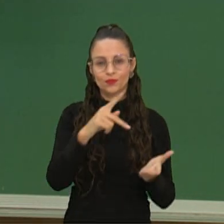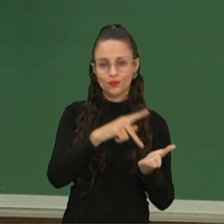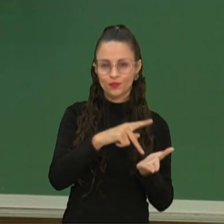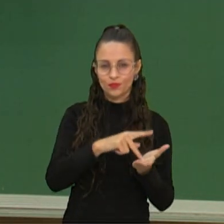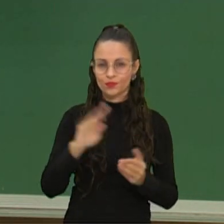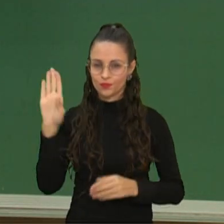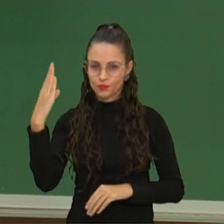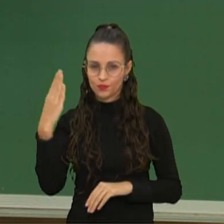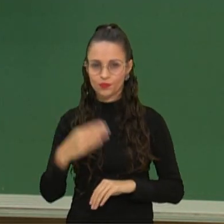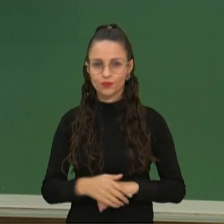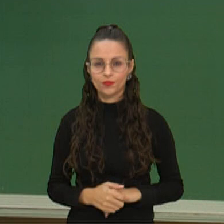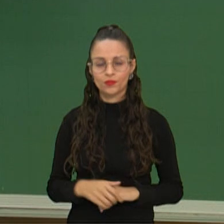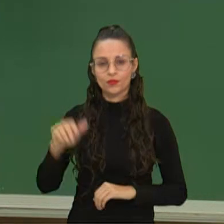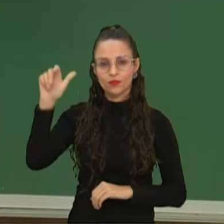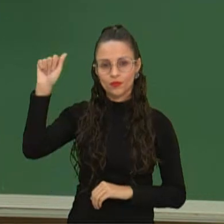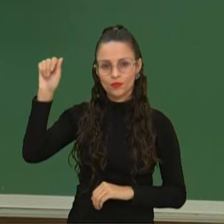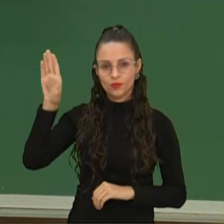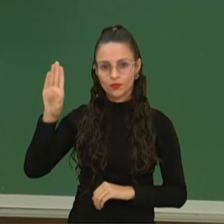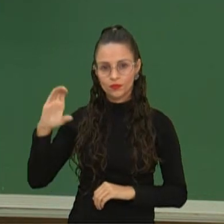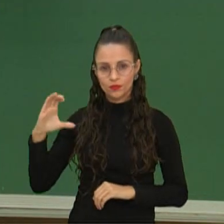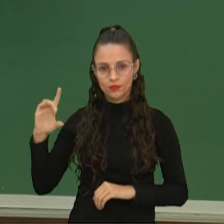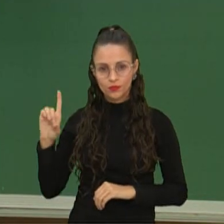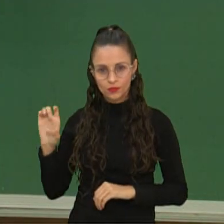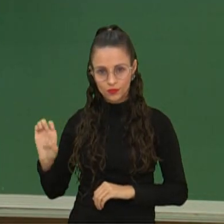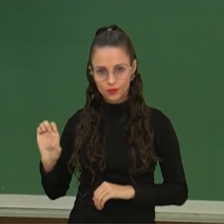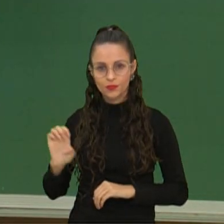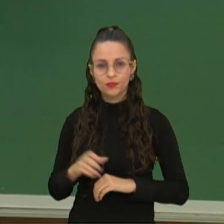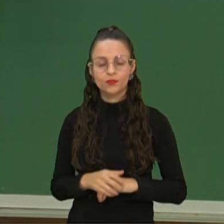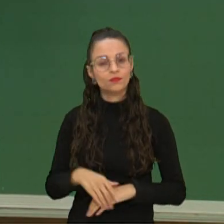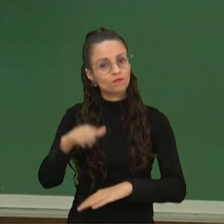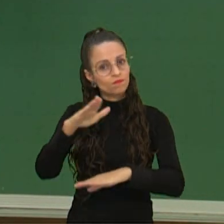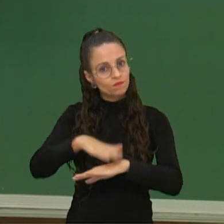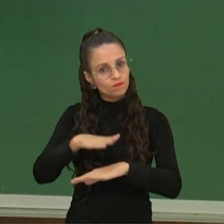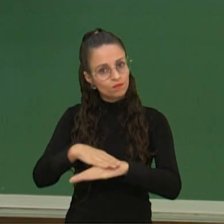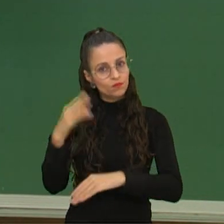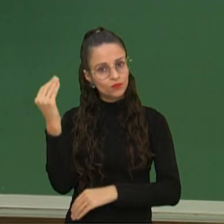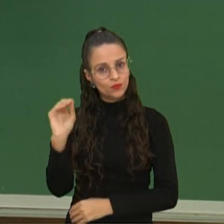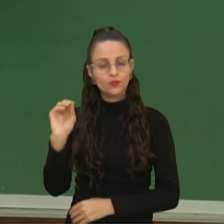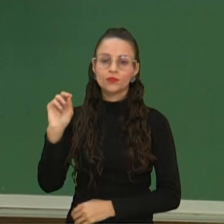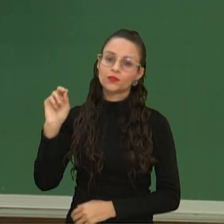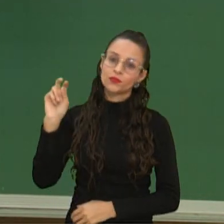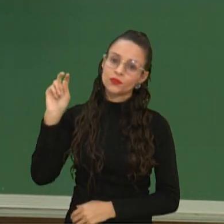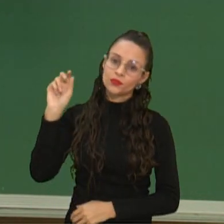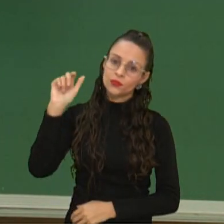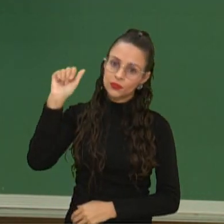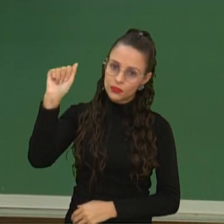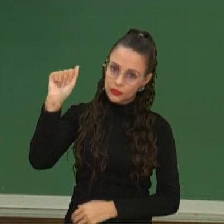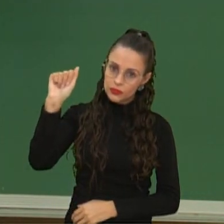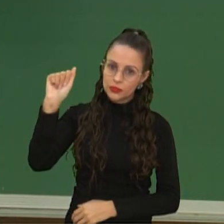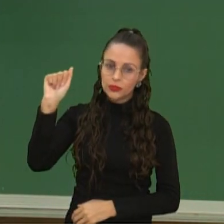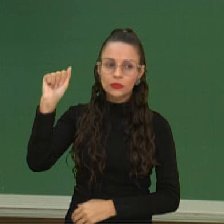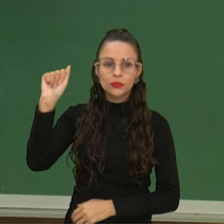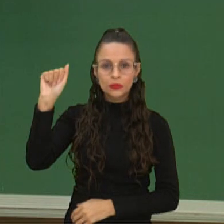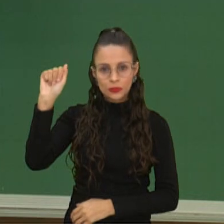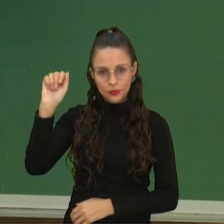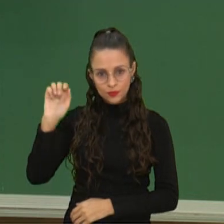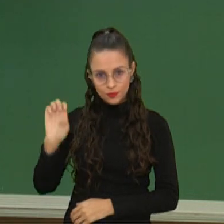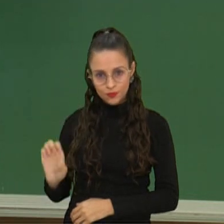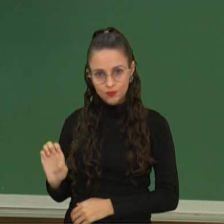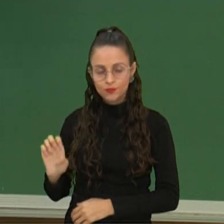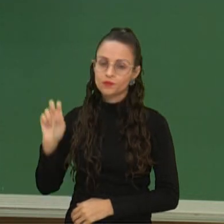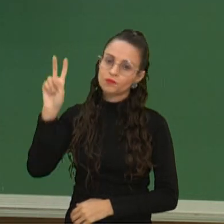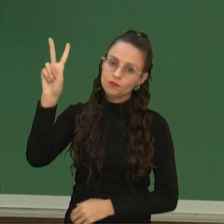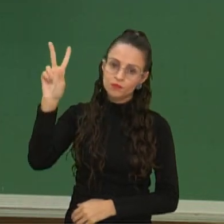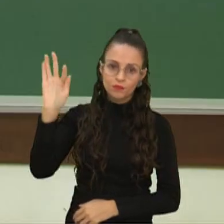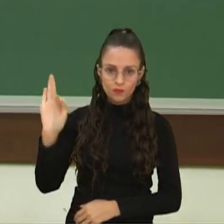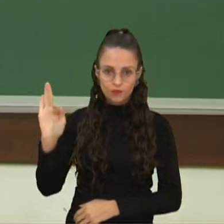tá bom? Letra A, B, C, D e E, e daí na frente aí você coloca no seu caderno, da letra A até a letra E, aí você vai escrevendo verdadeiro